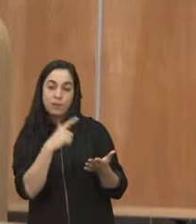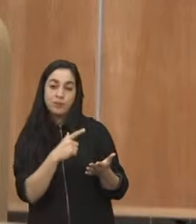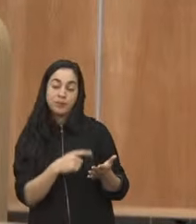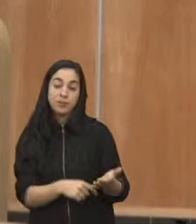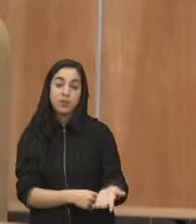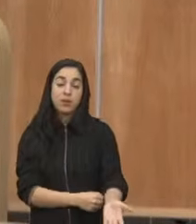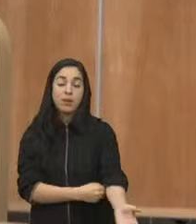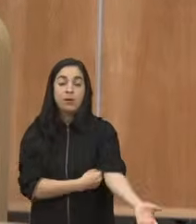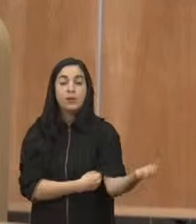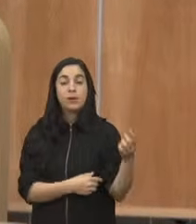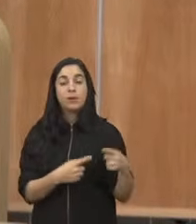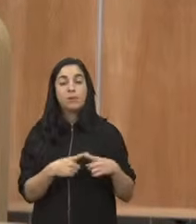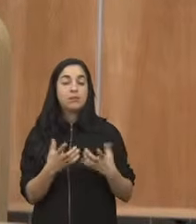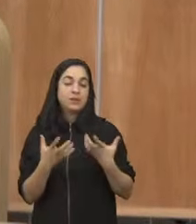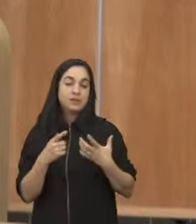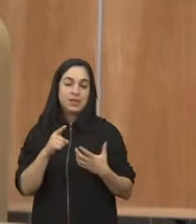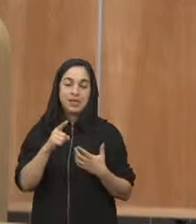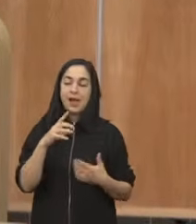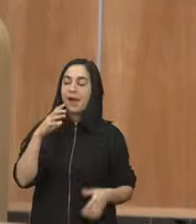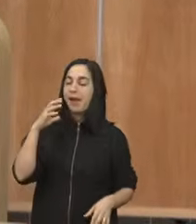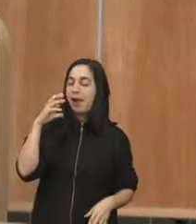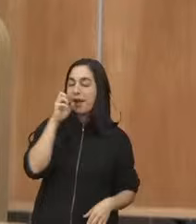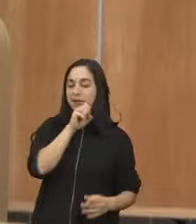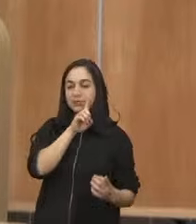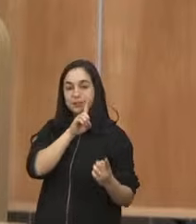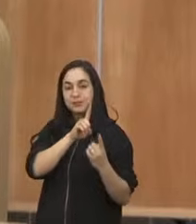rápido seja